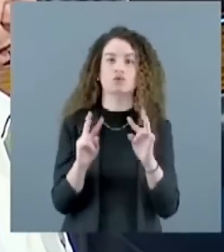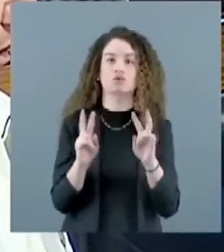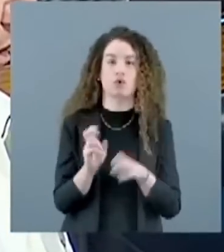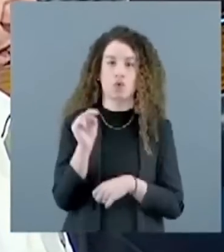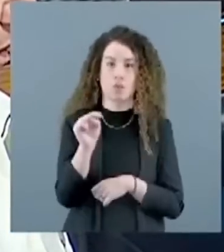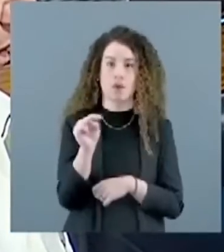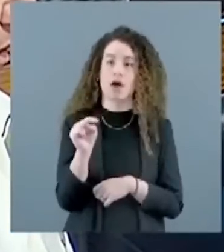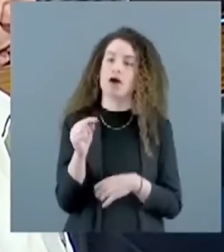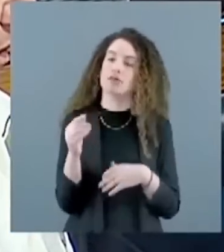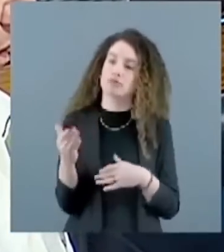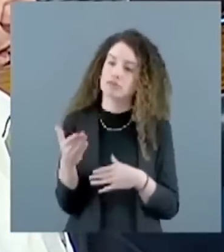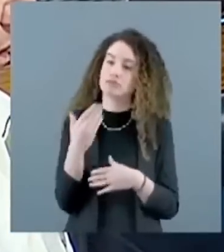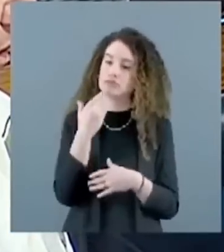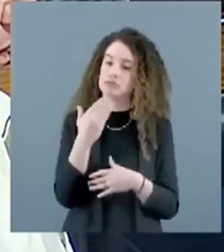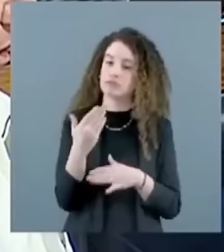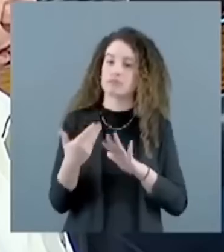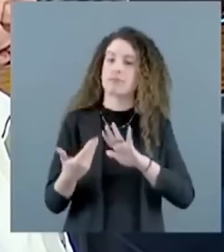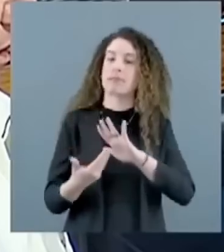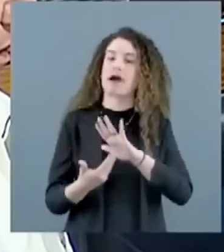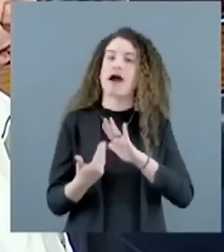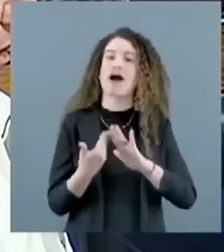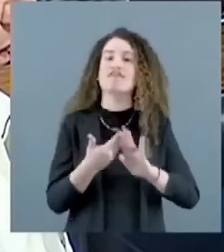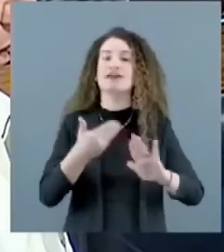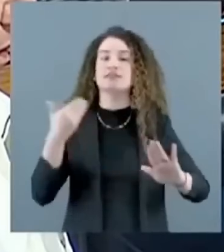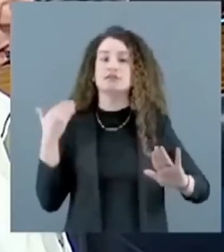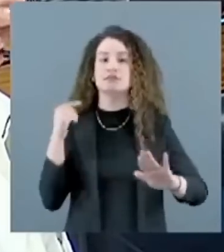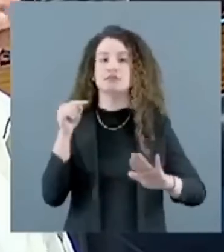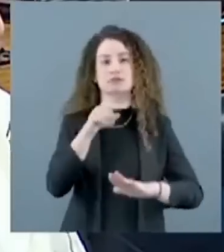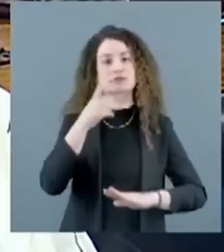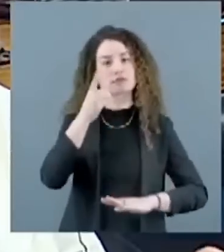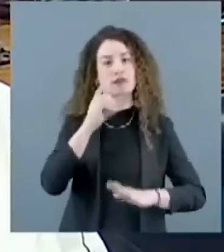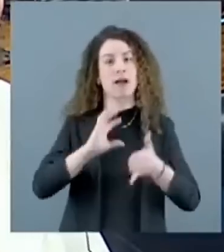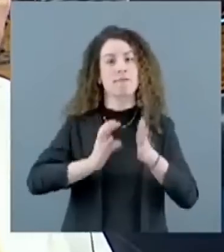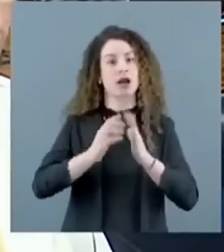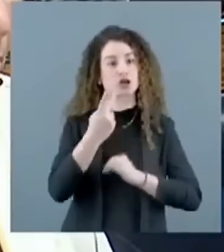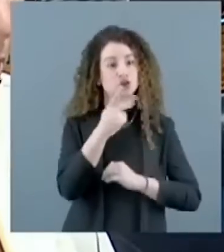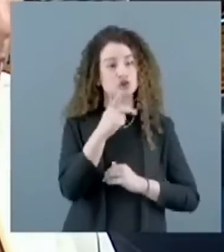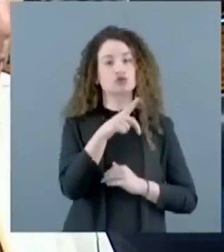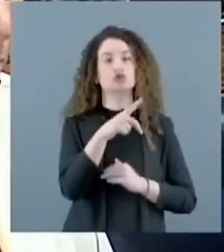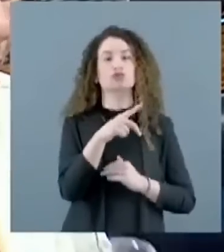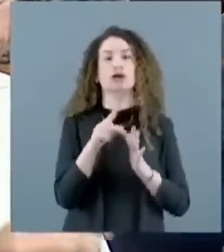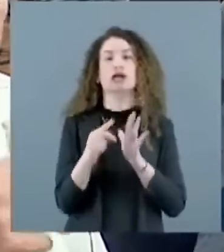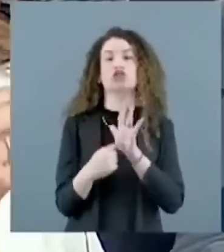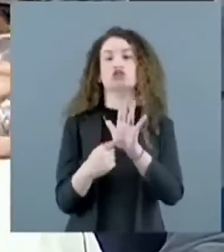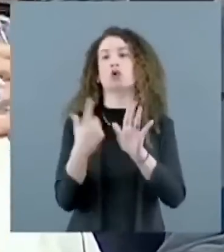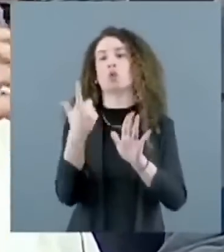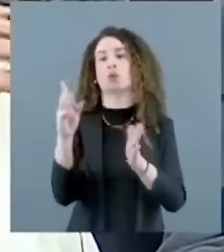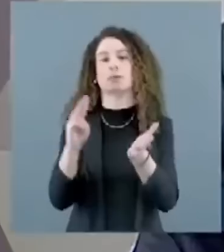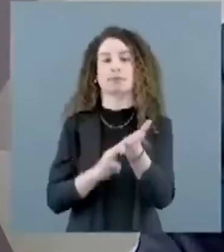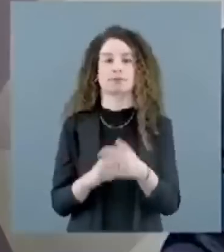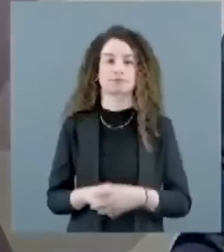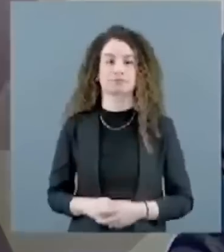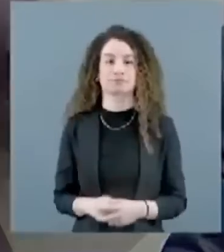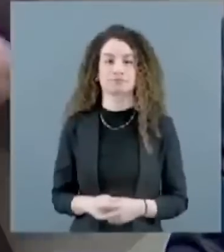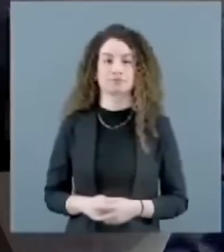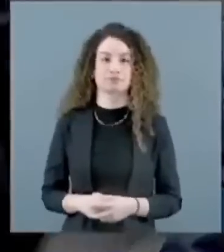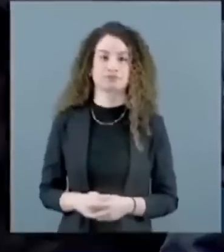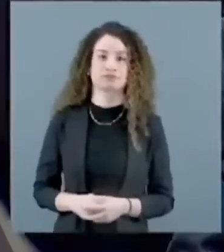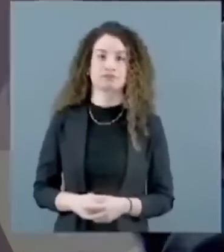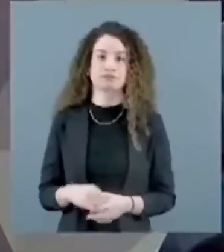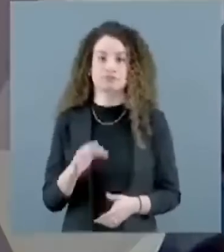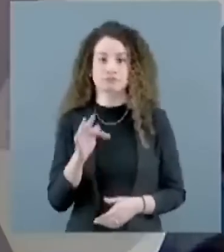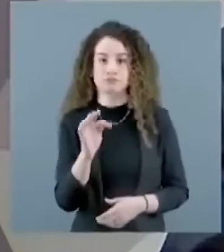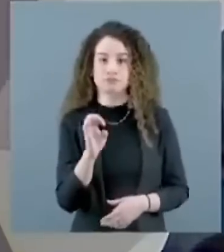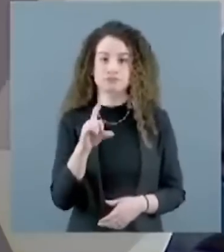sentido, afastando o deputado, é o que pedimos, para que o partido dele indique um outro membro. Perfeito. Deputado Felipe Alves, para